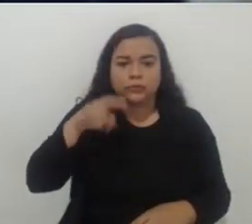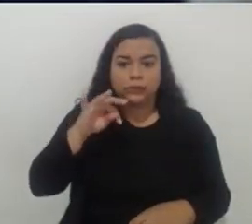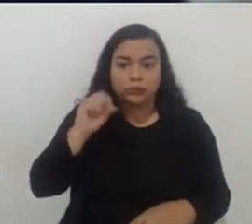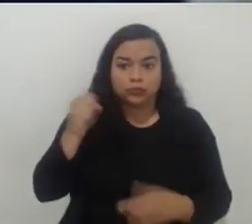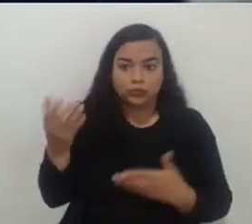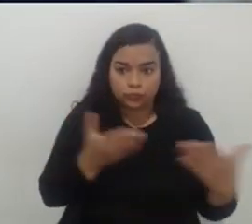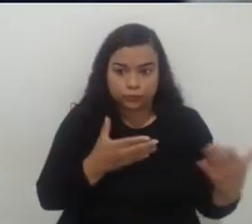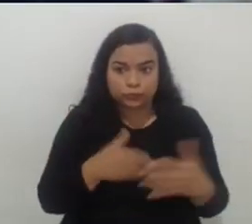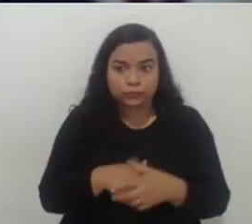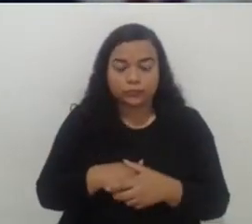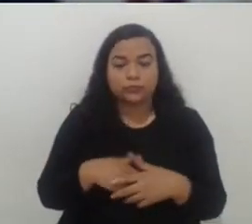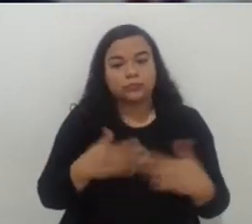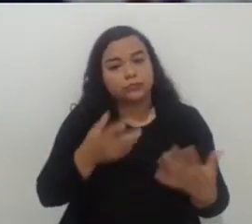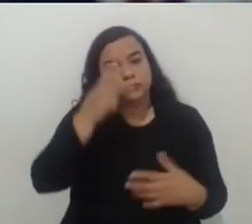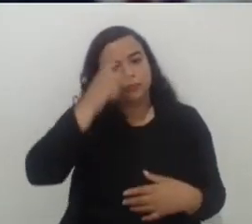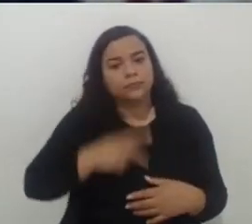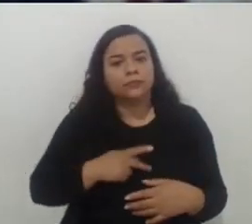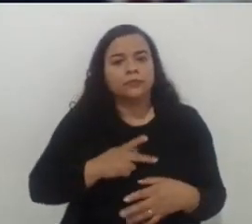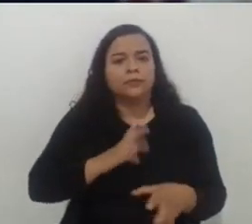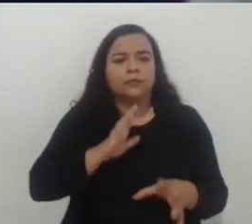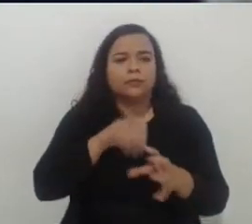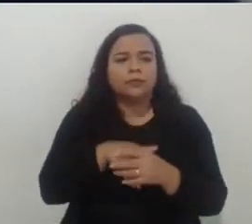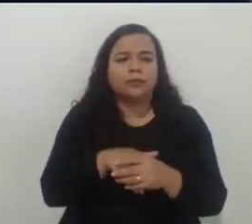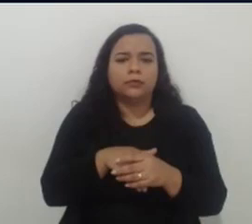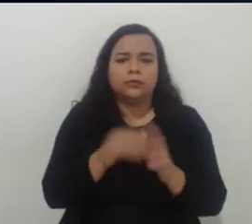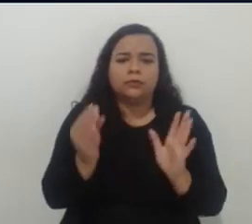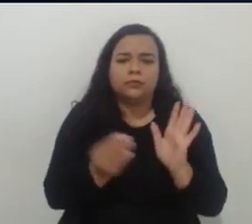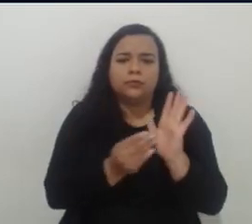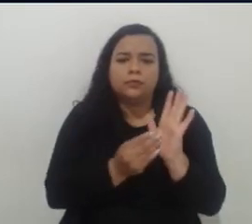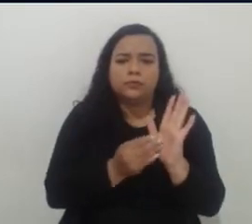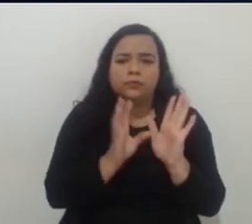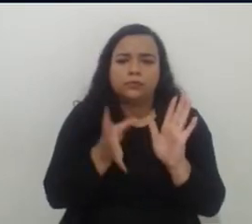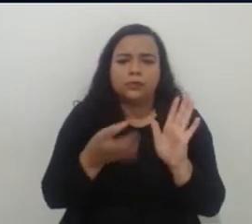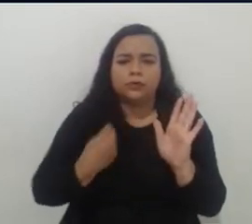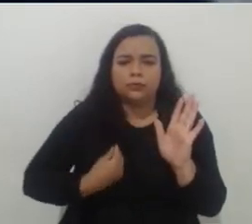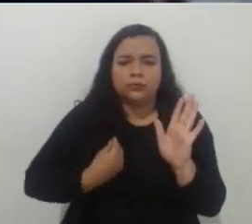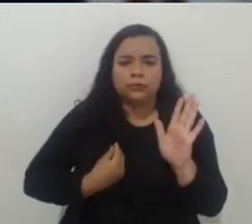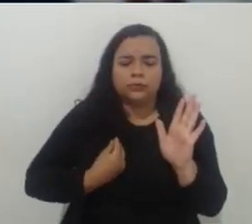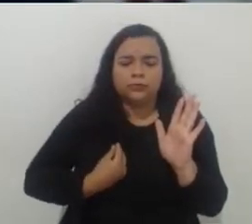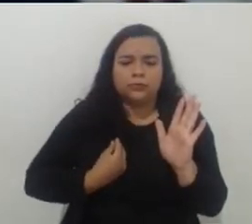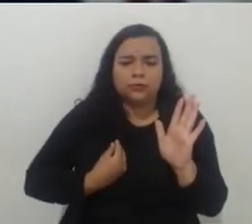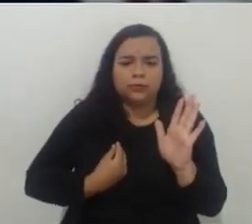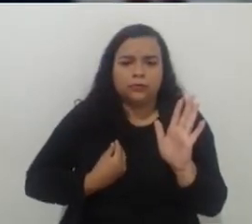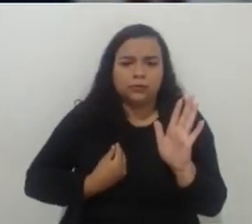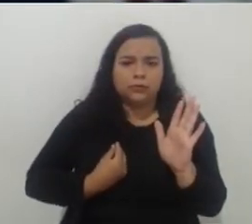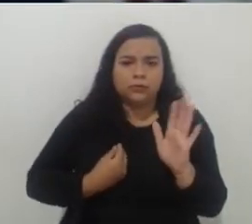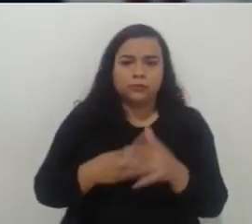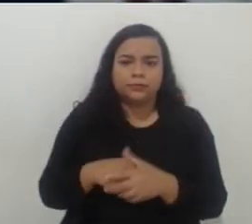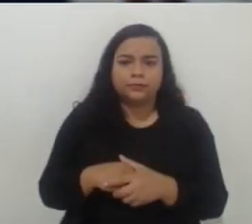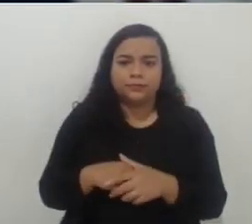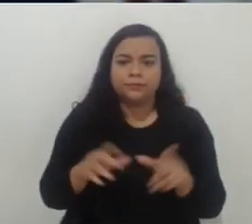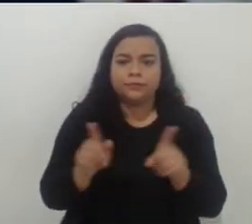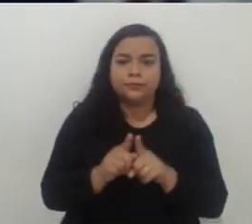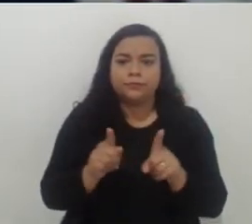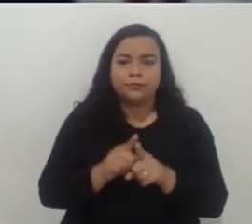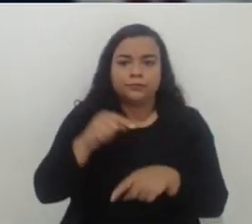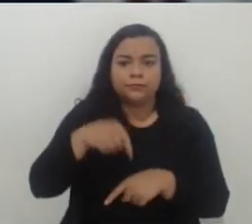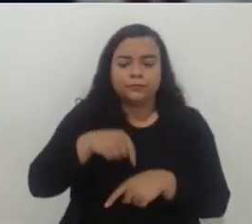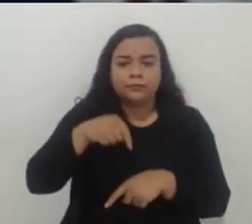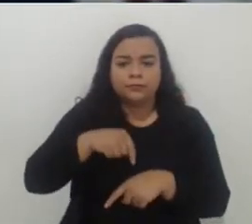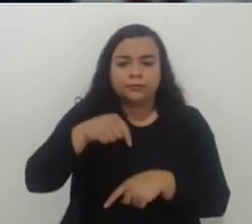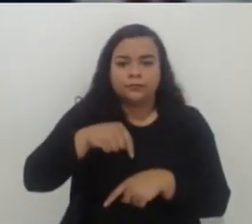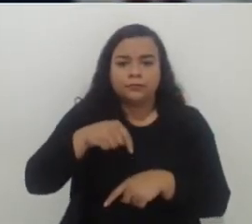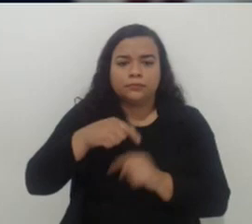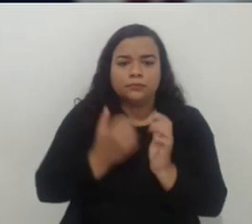Senhor presidente, o voto está disponibilizado. Senhora presidente, o voto está disponibilizado. E aqui também, além do